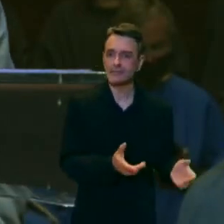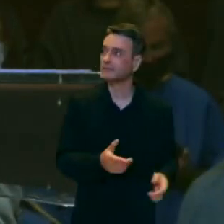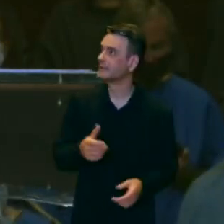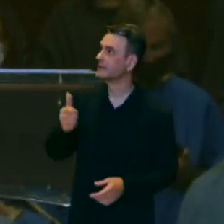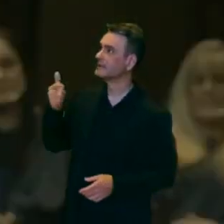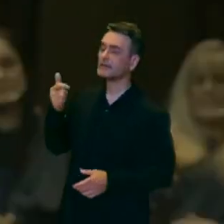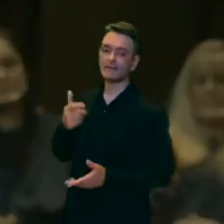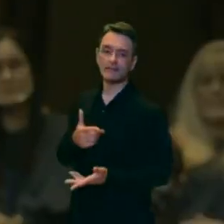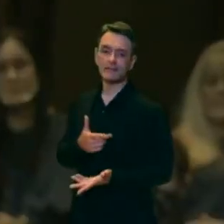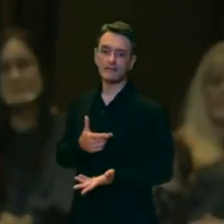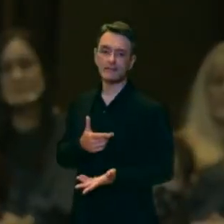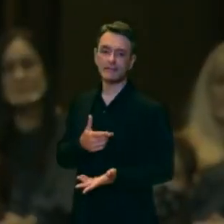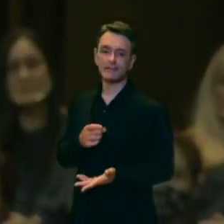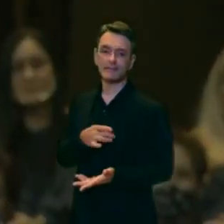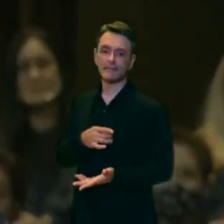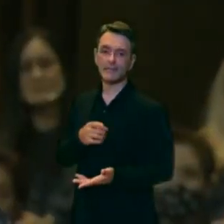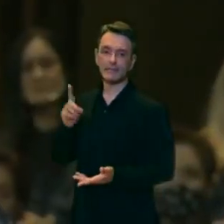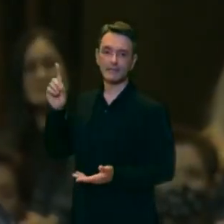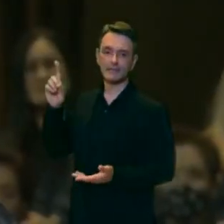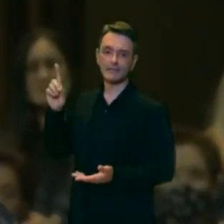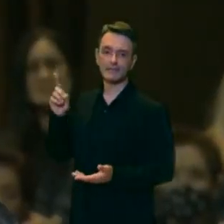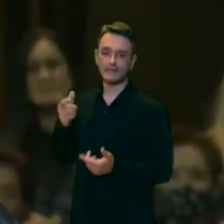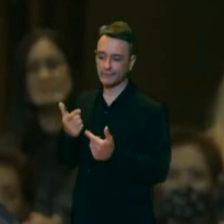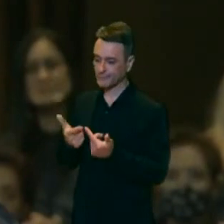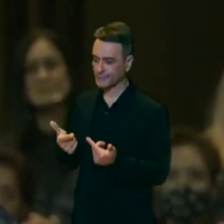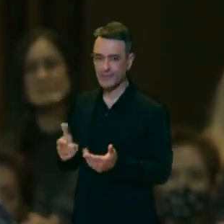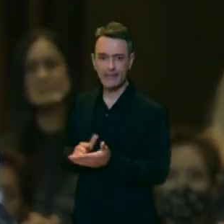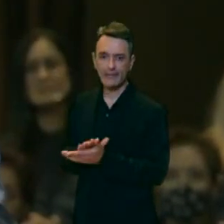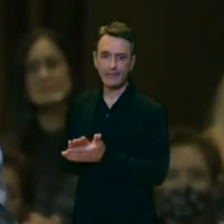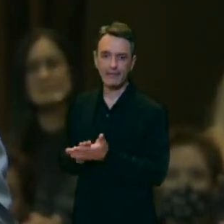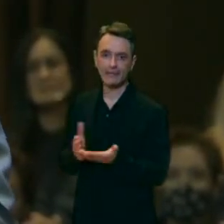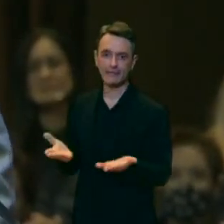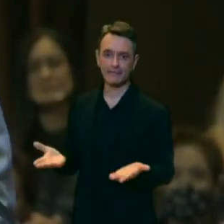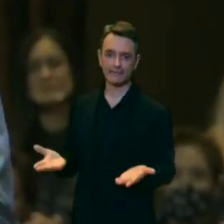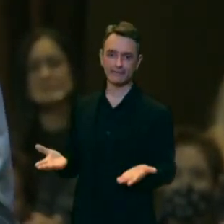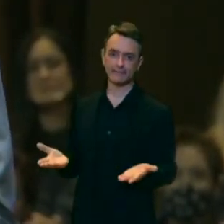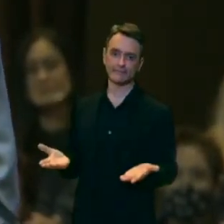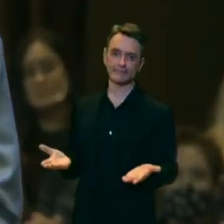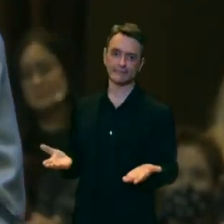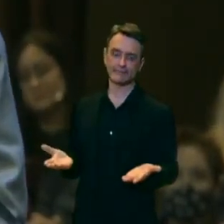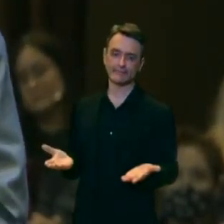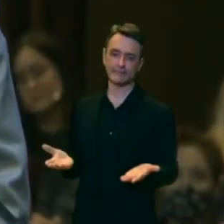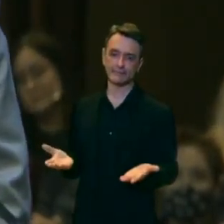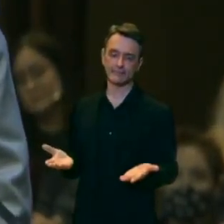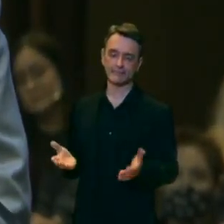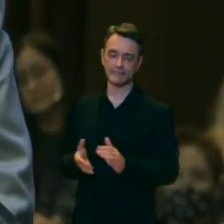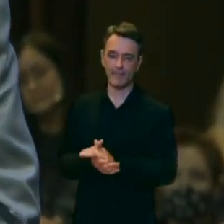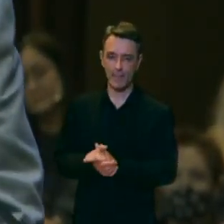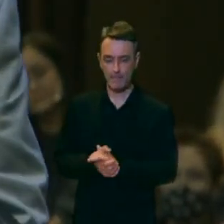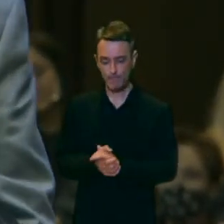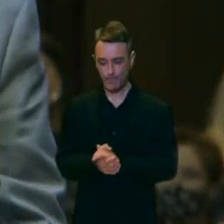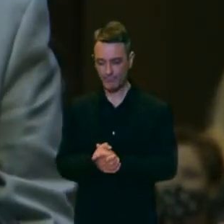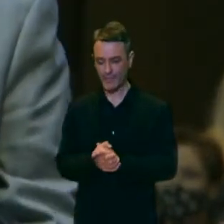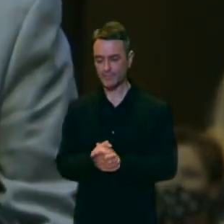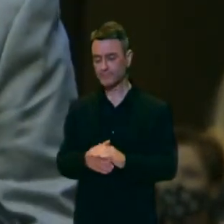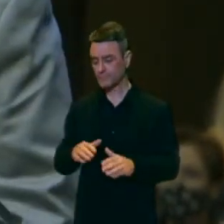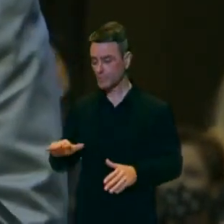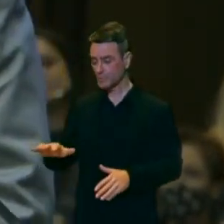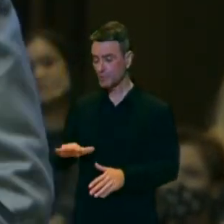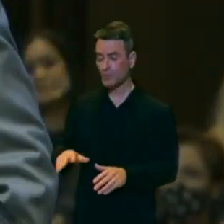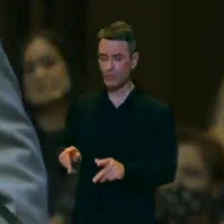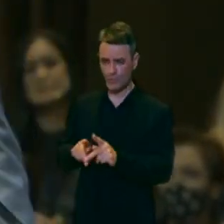Ele afirma aqui nesse texto que ele temia os judeus que serviam o rei da Babilônia. Quem eram esses